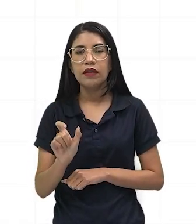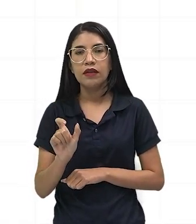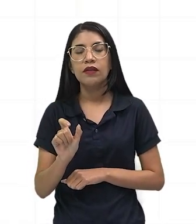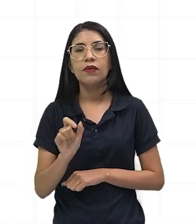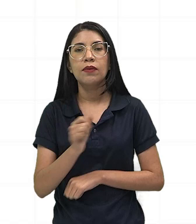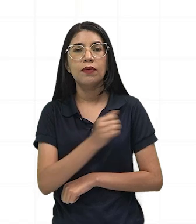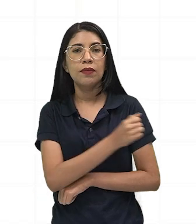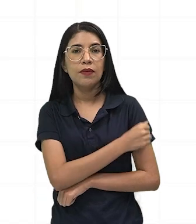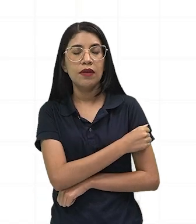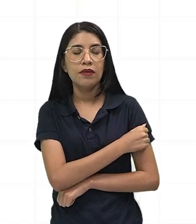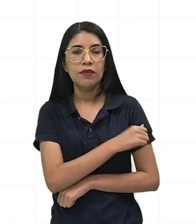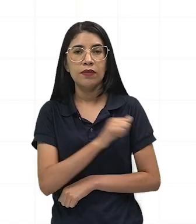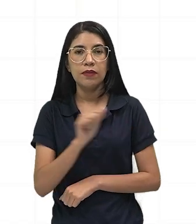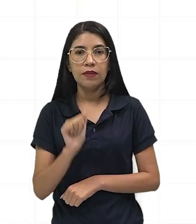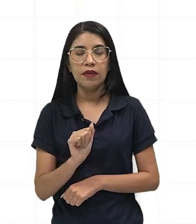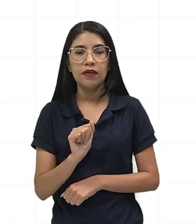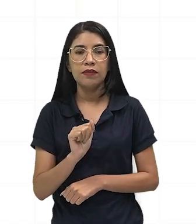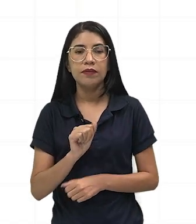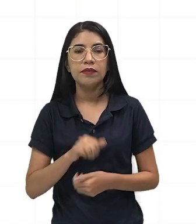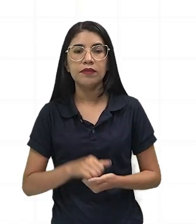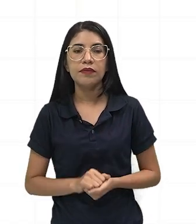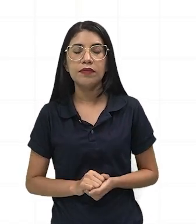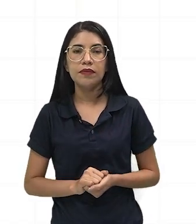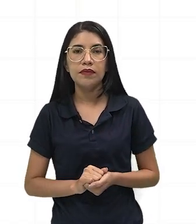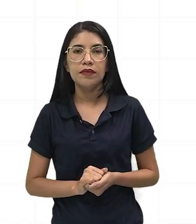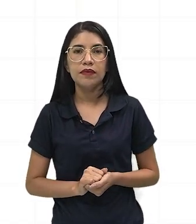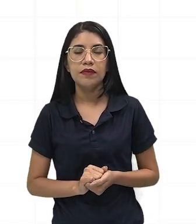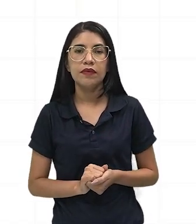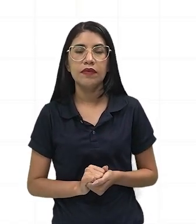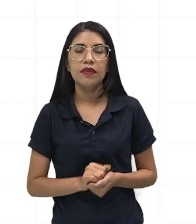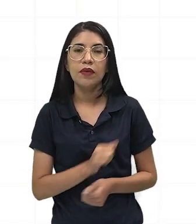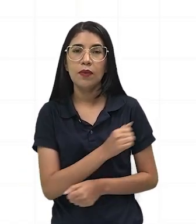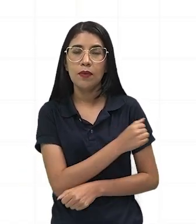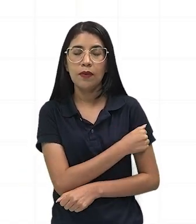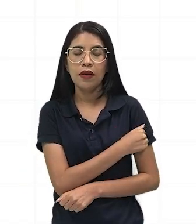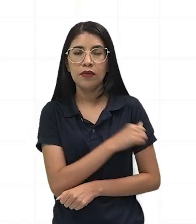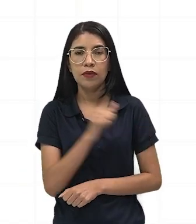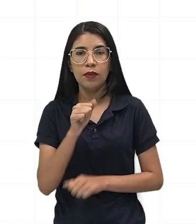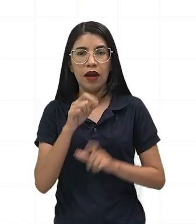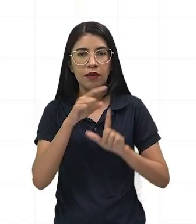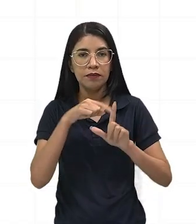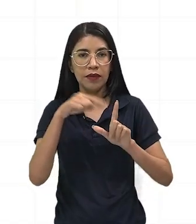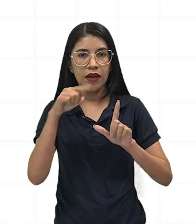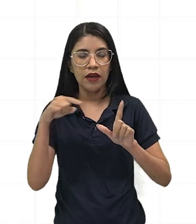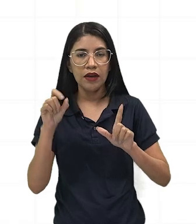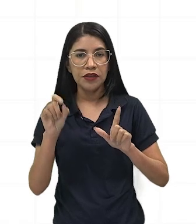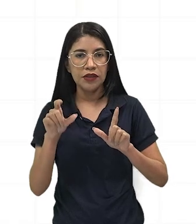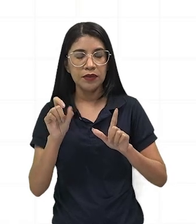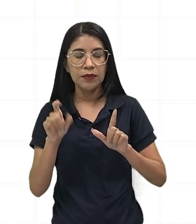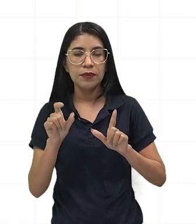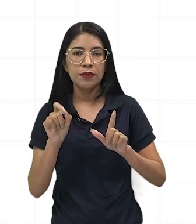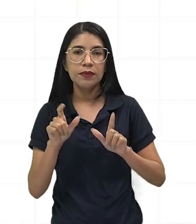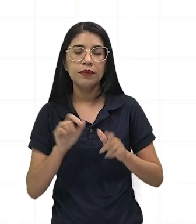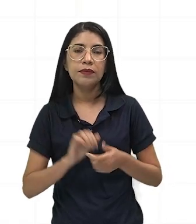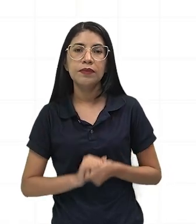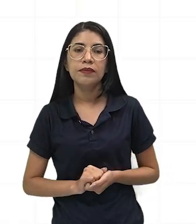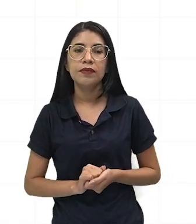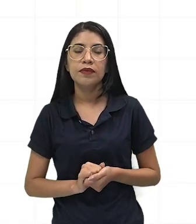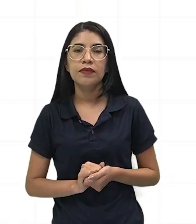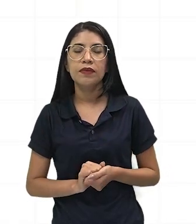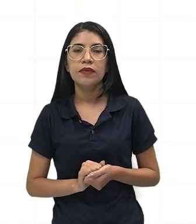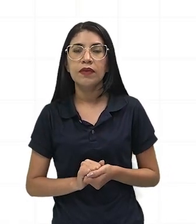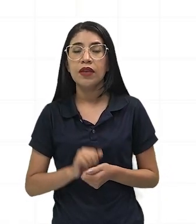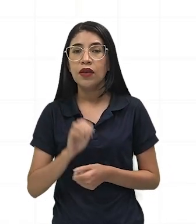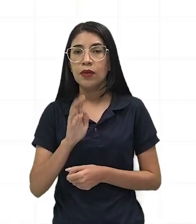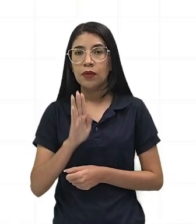A. Depois vem o aluno A, né? Aqui. E o aluno